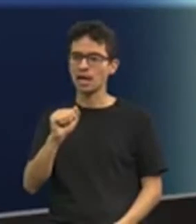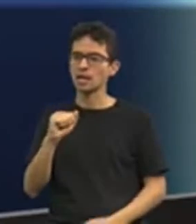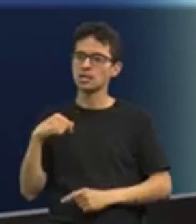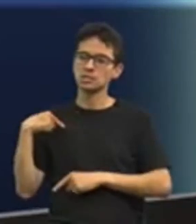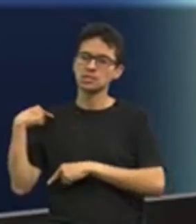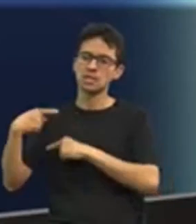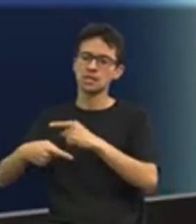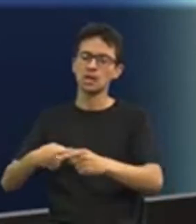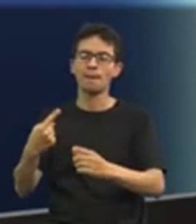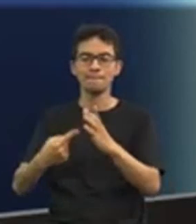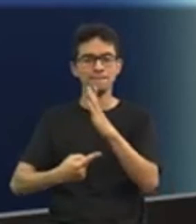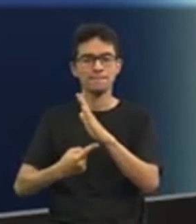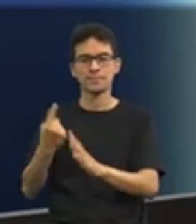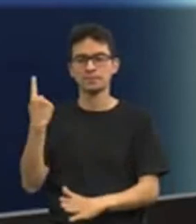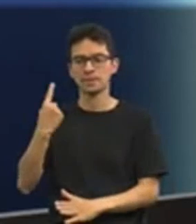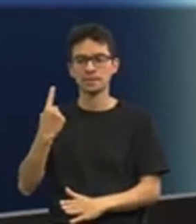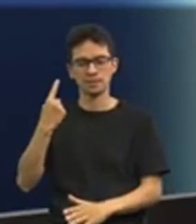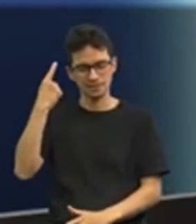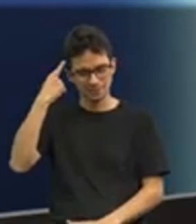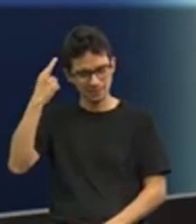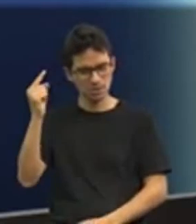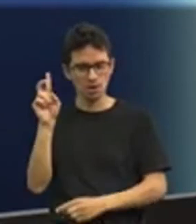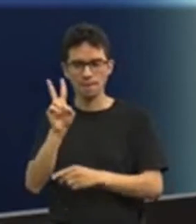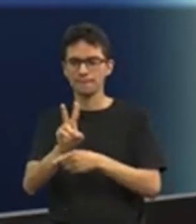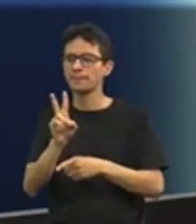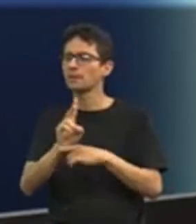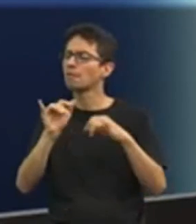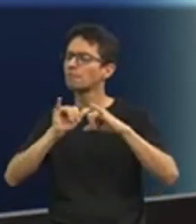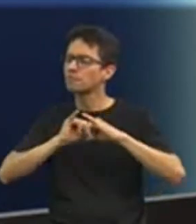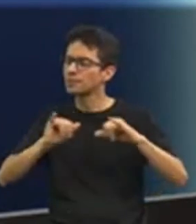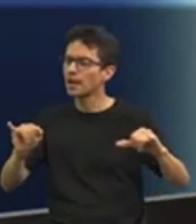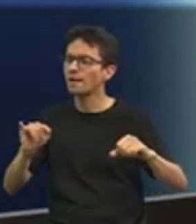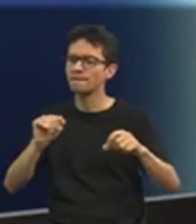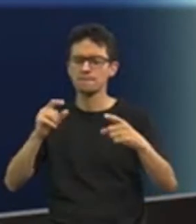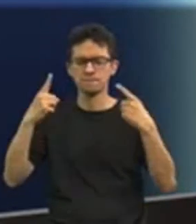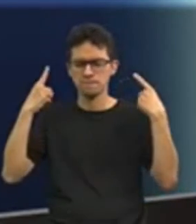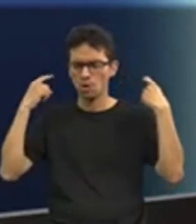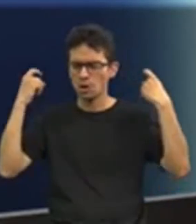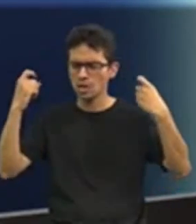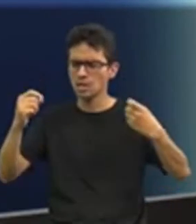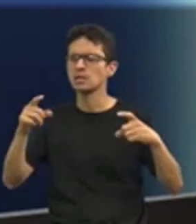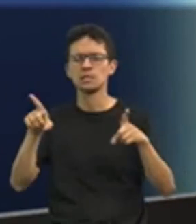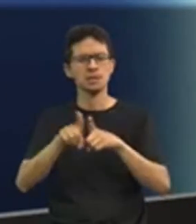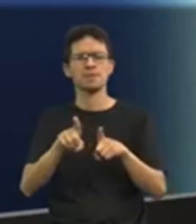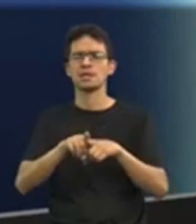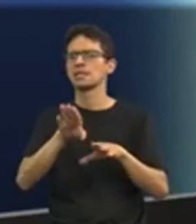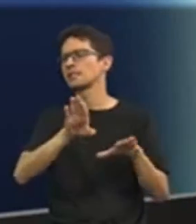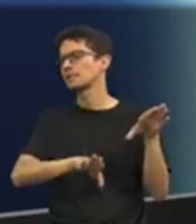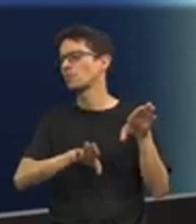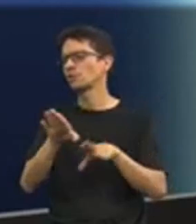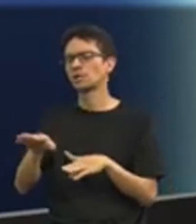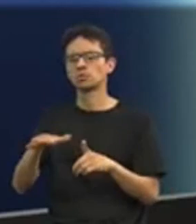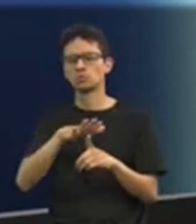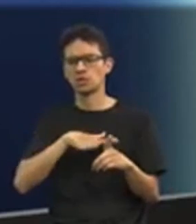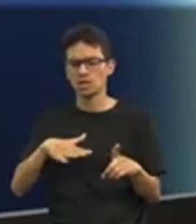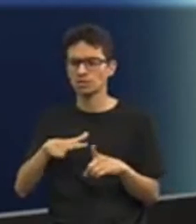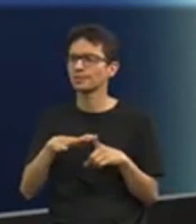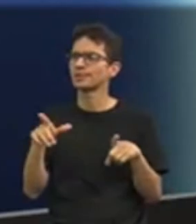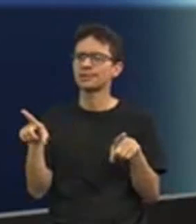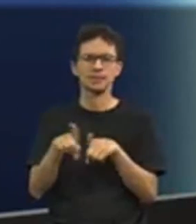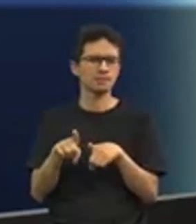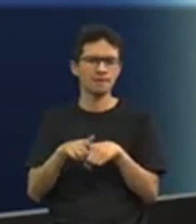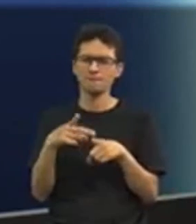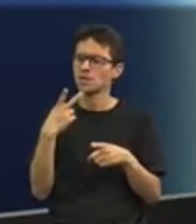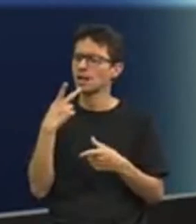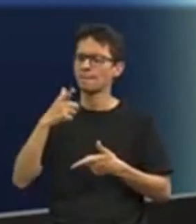primeira geração então essa perspectiva né denunciar violência de denunciar as desigualdades sociais e denunciar os